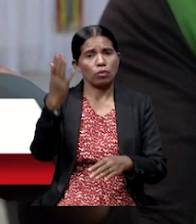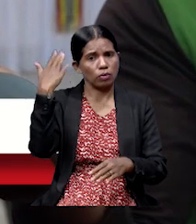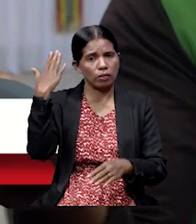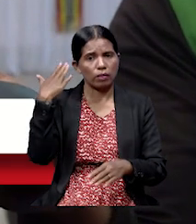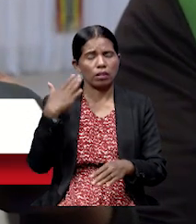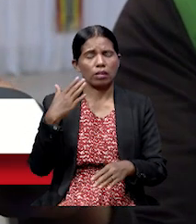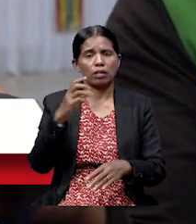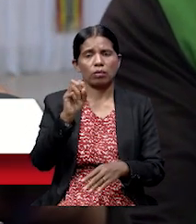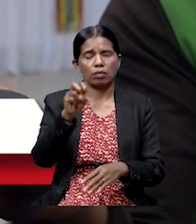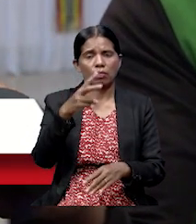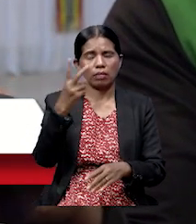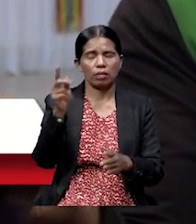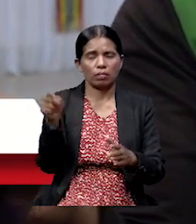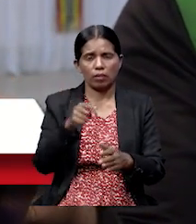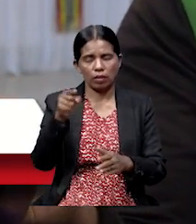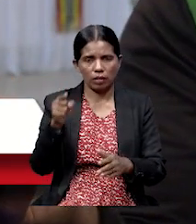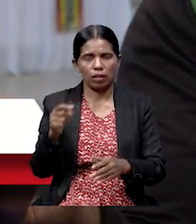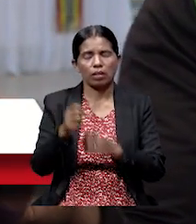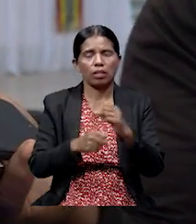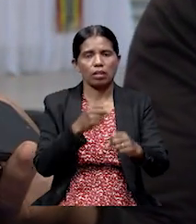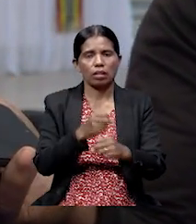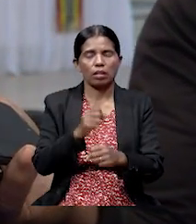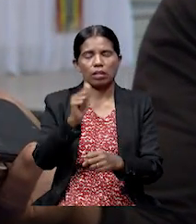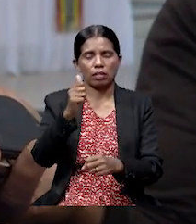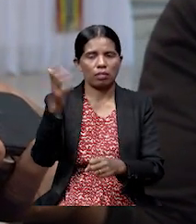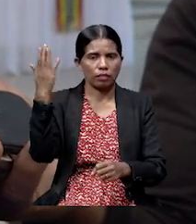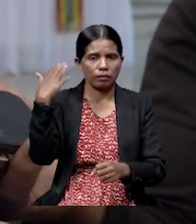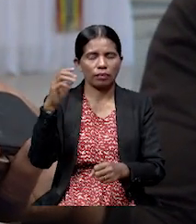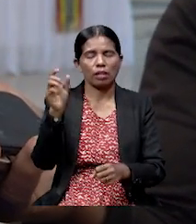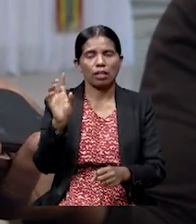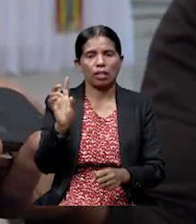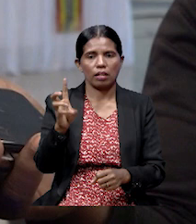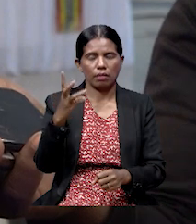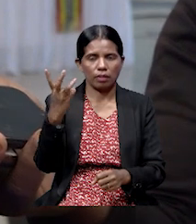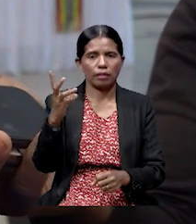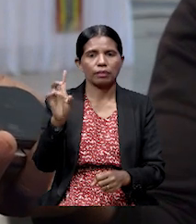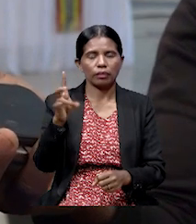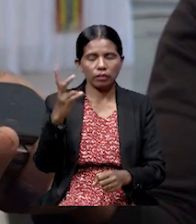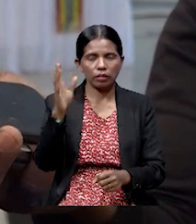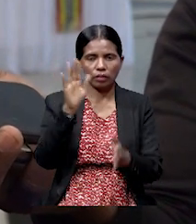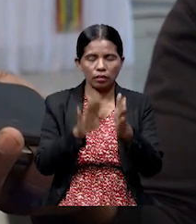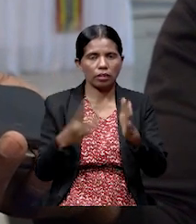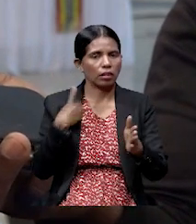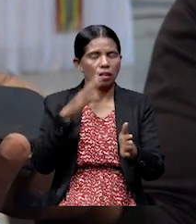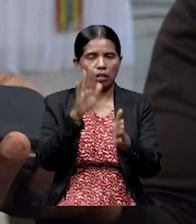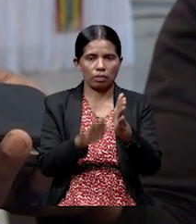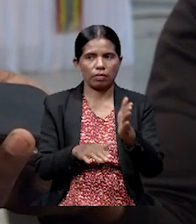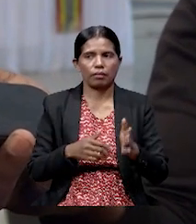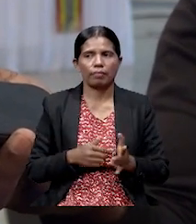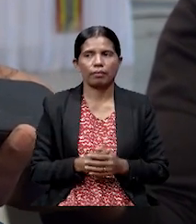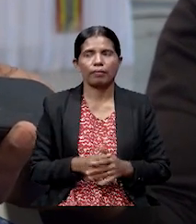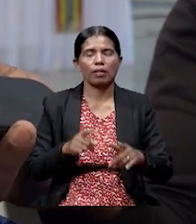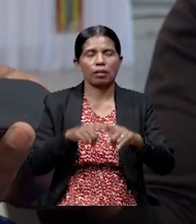tinang 5 liu ba, tinang sanol ba, ne, quase 16-17%, ne, ita hatung faseadamente. Mas